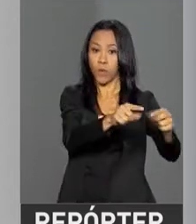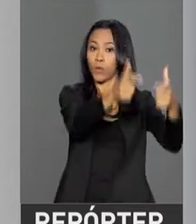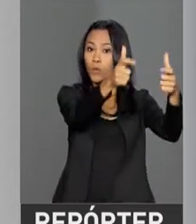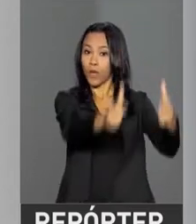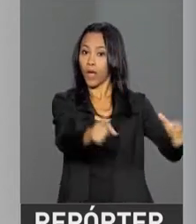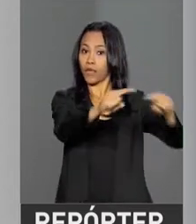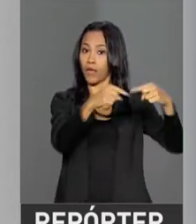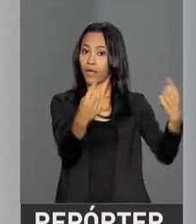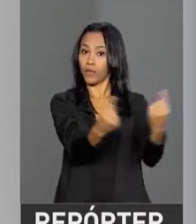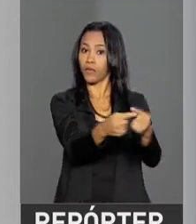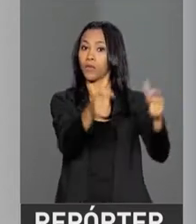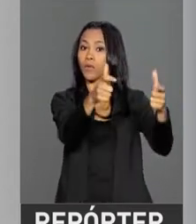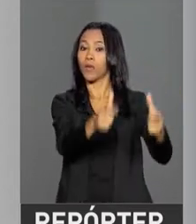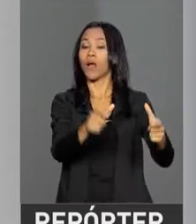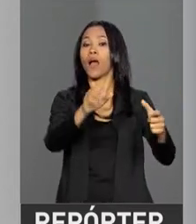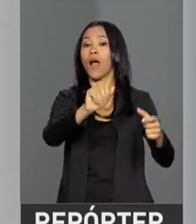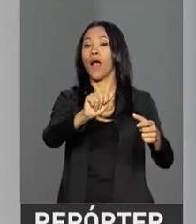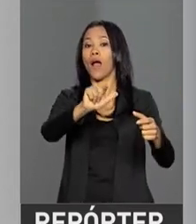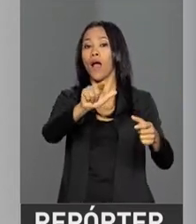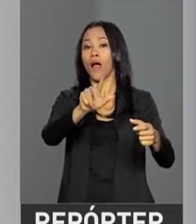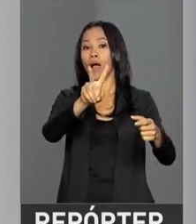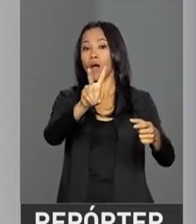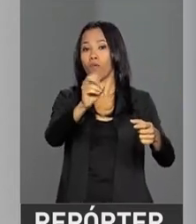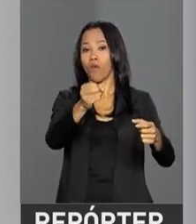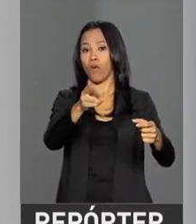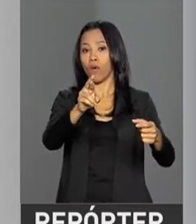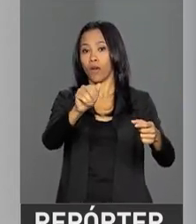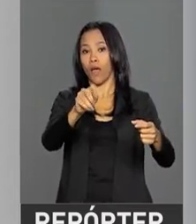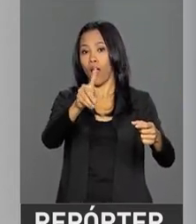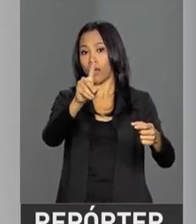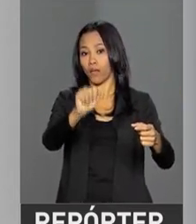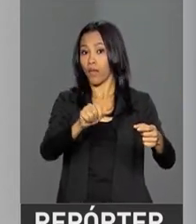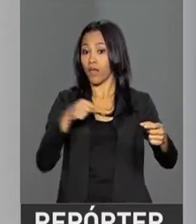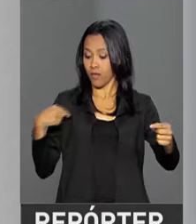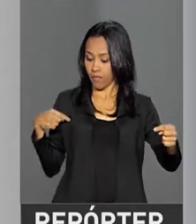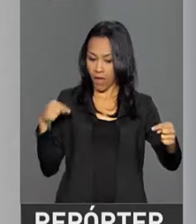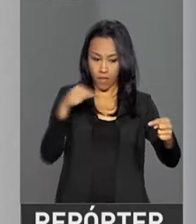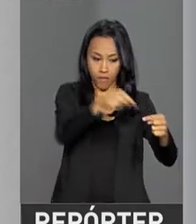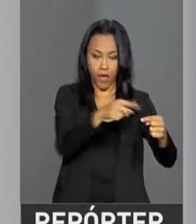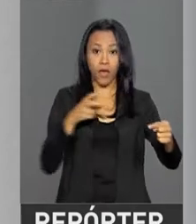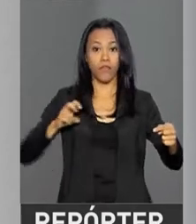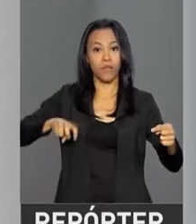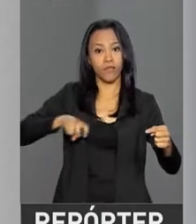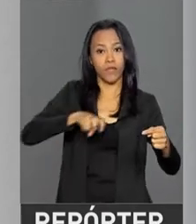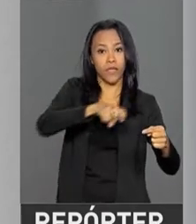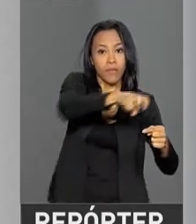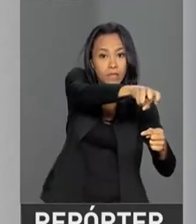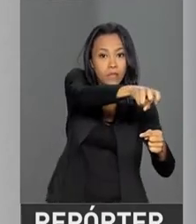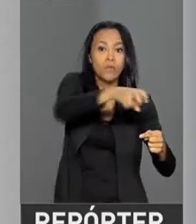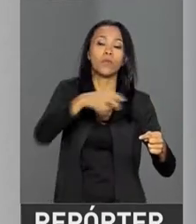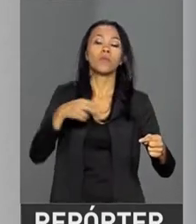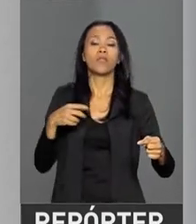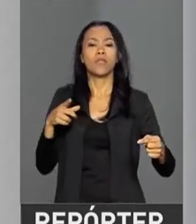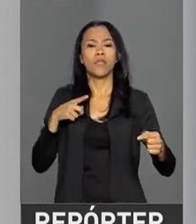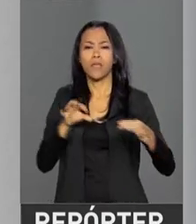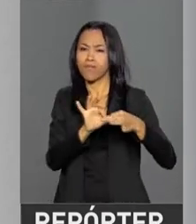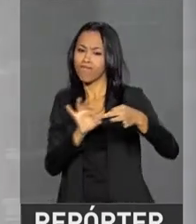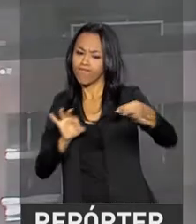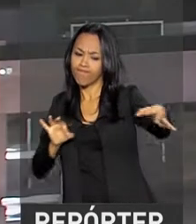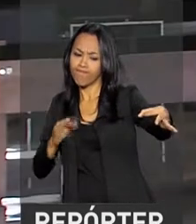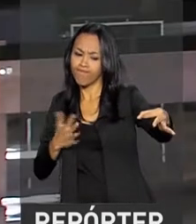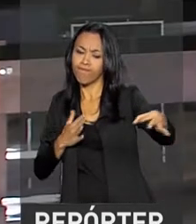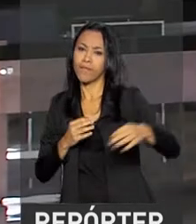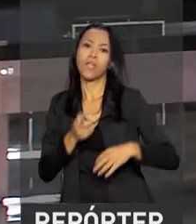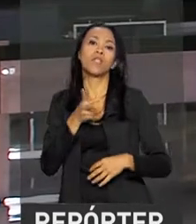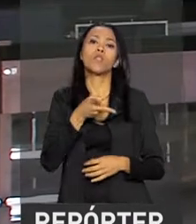os ministros na manhã deste domingo caminhando o trajeto entre as duas residências oficiais têm cerca de dois